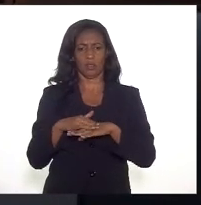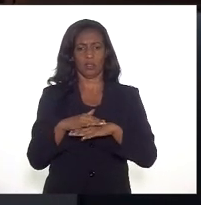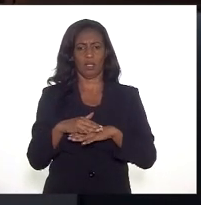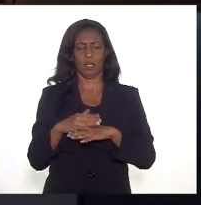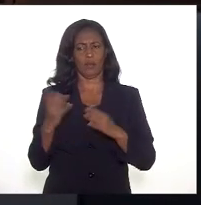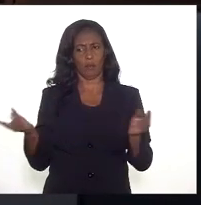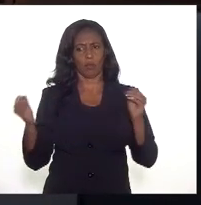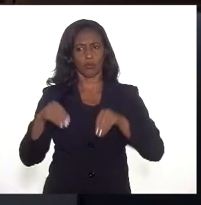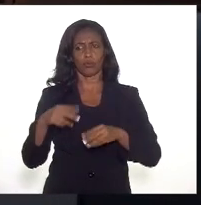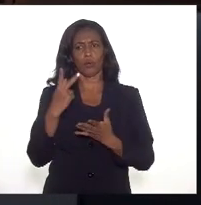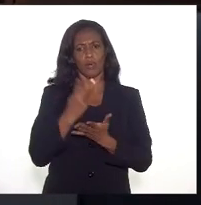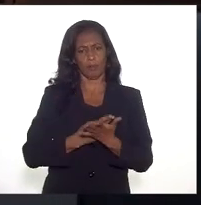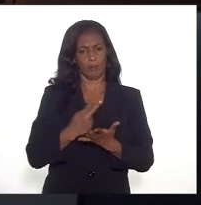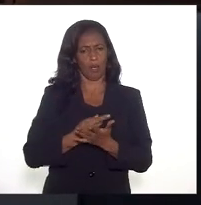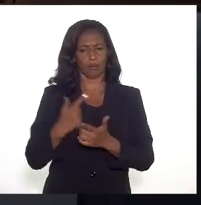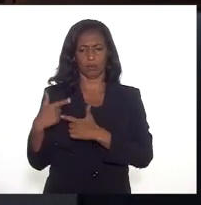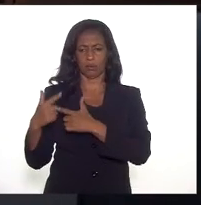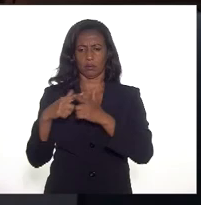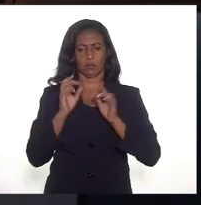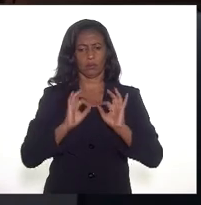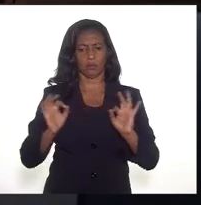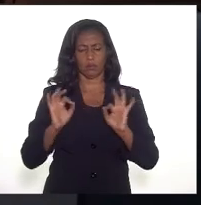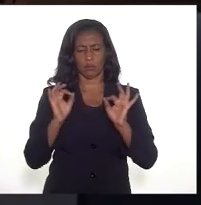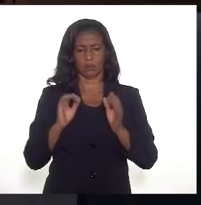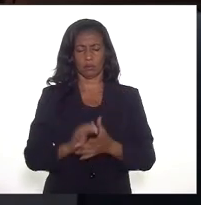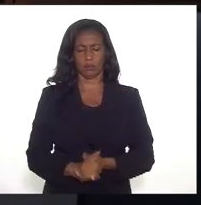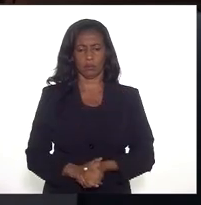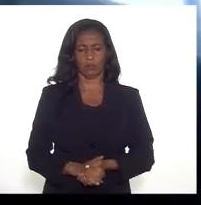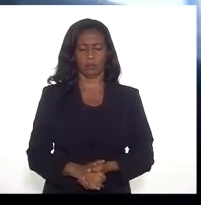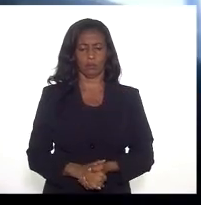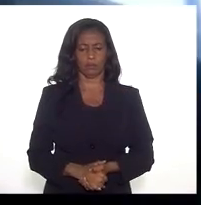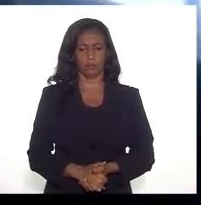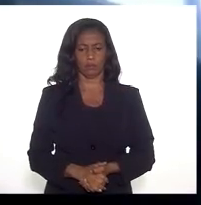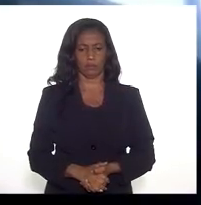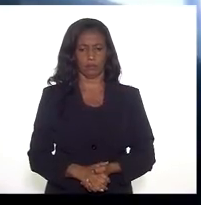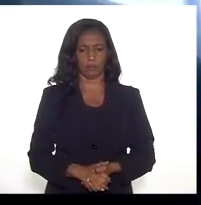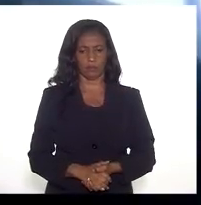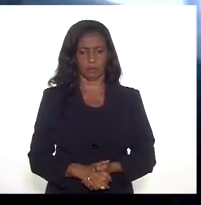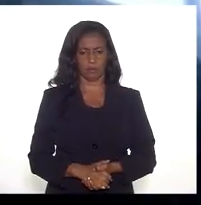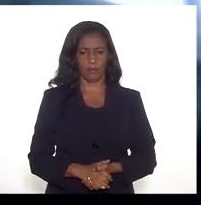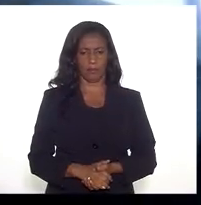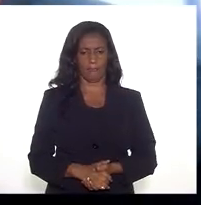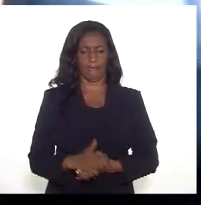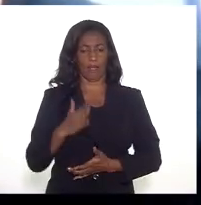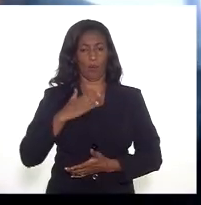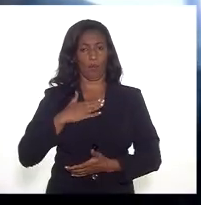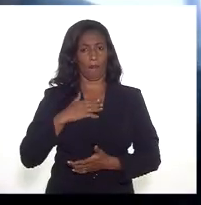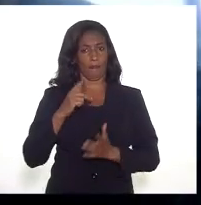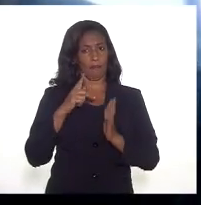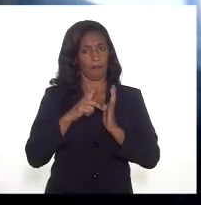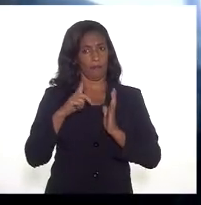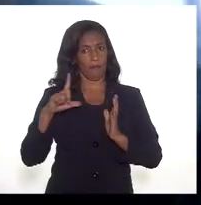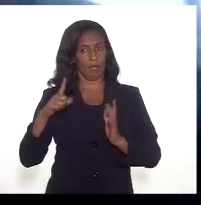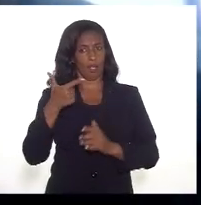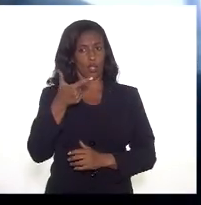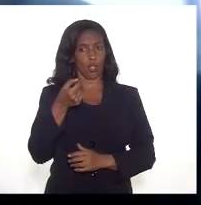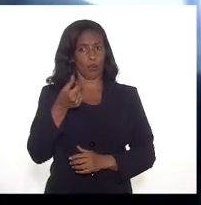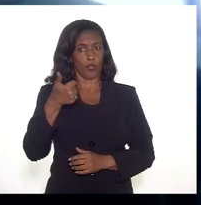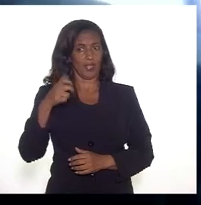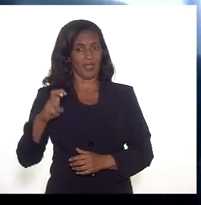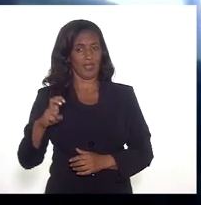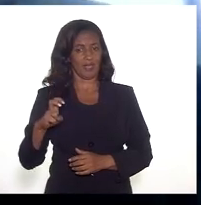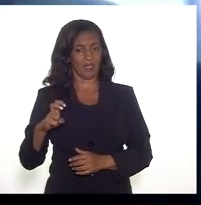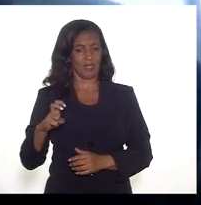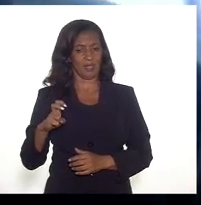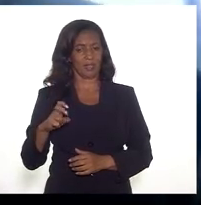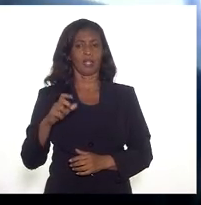não é problema nenhum. Isso, eu vou falar com a Renata. Perfeito, obrigada, presidente. O meu PL é de 2015